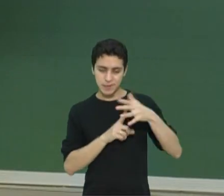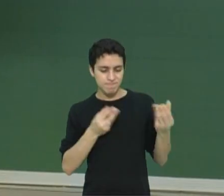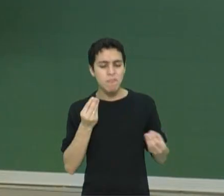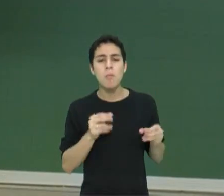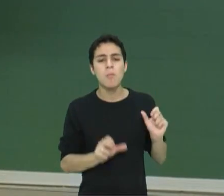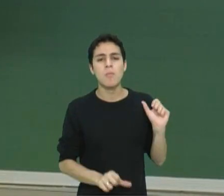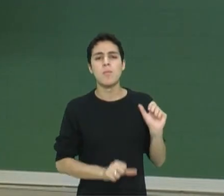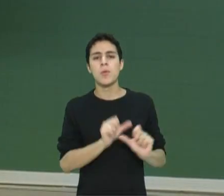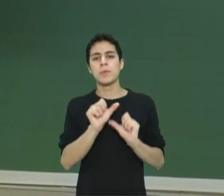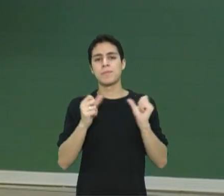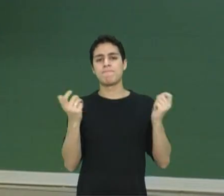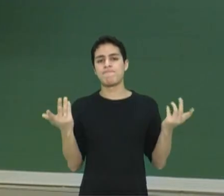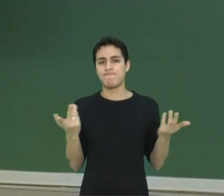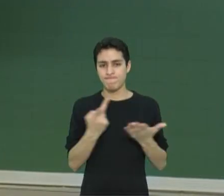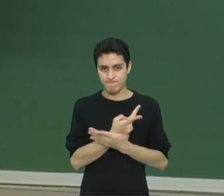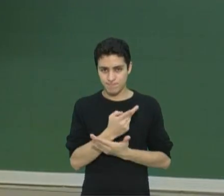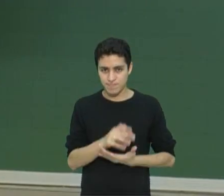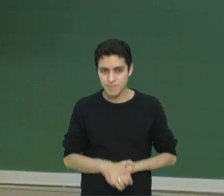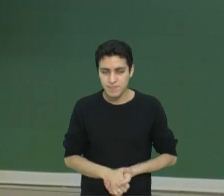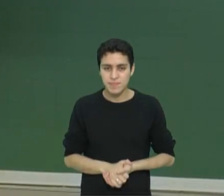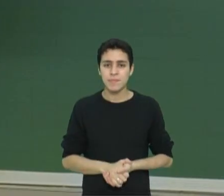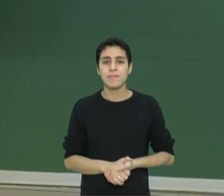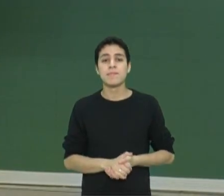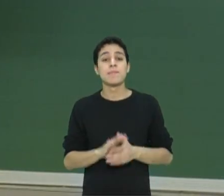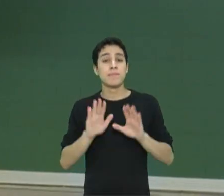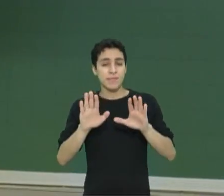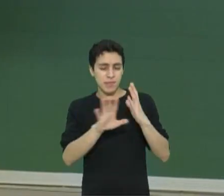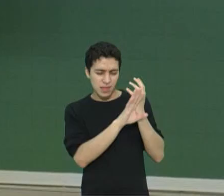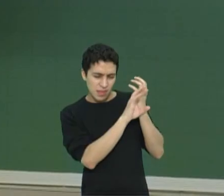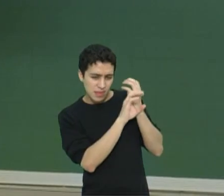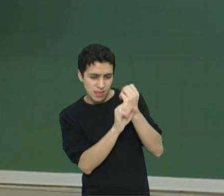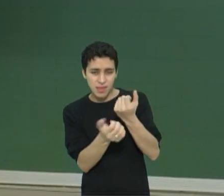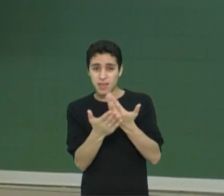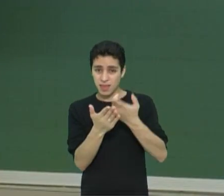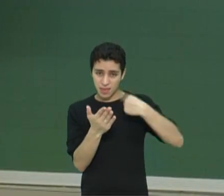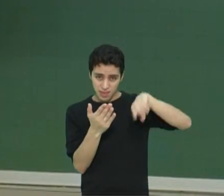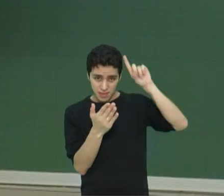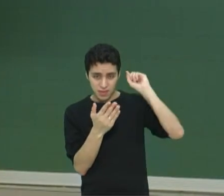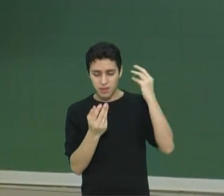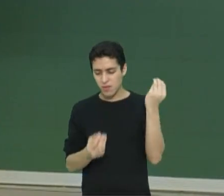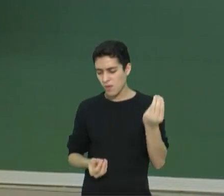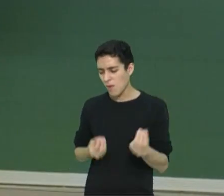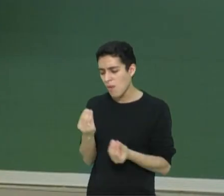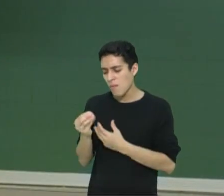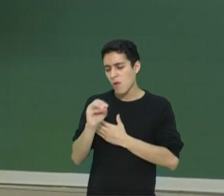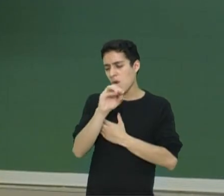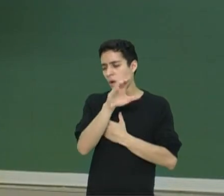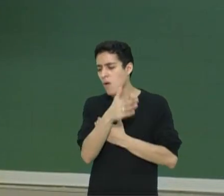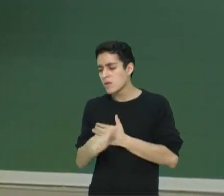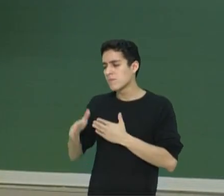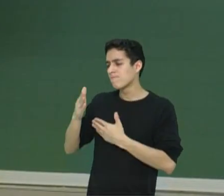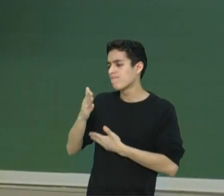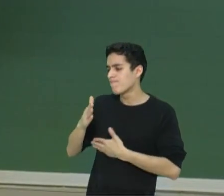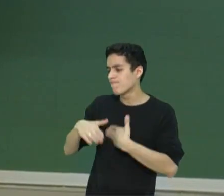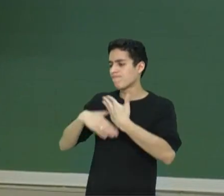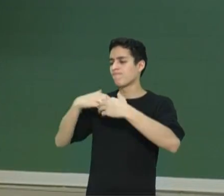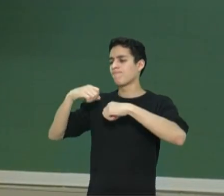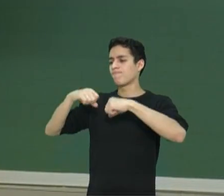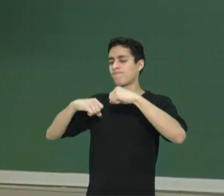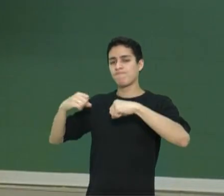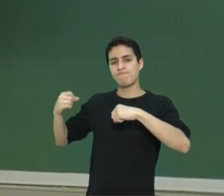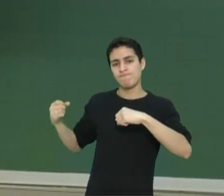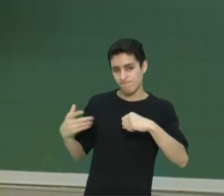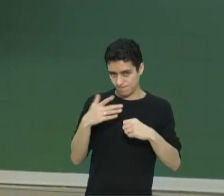Paraná A Fazenda lembrei aula anterior industrialização da Oceania do menor continente do mundo novíssimo